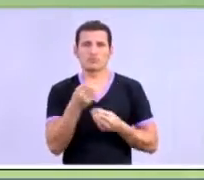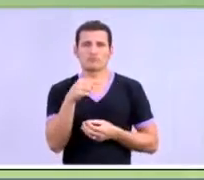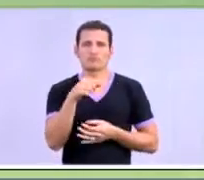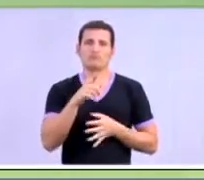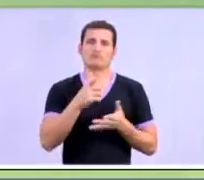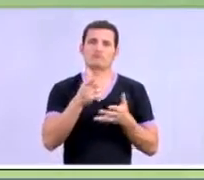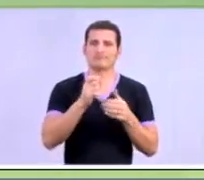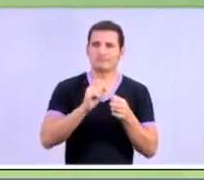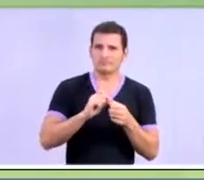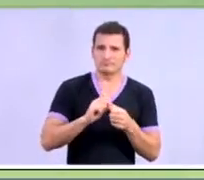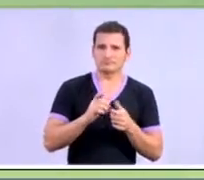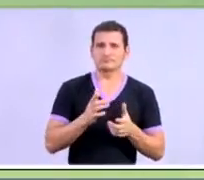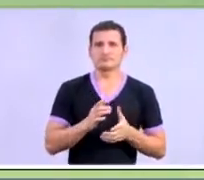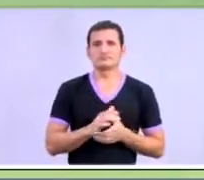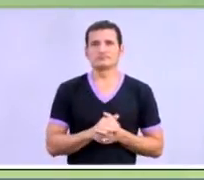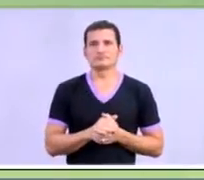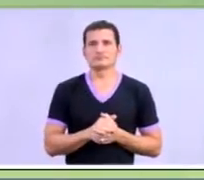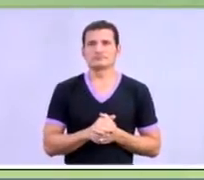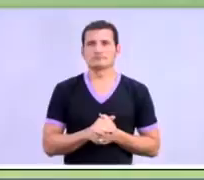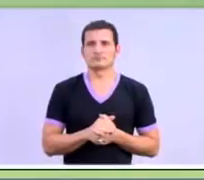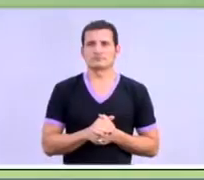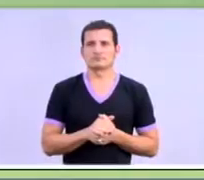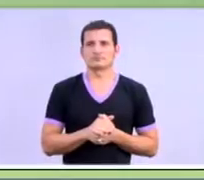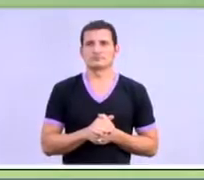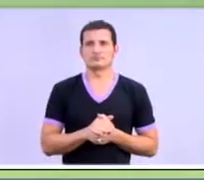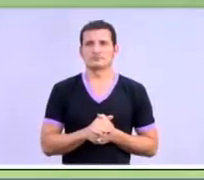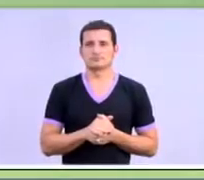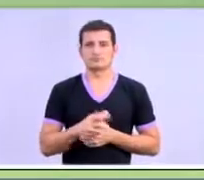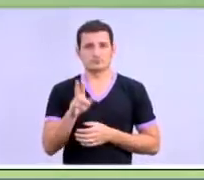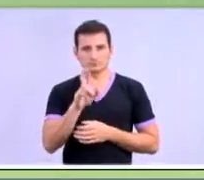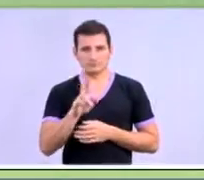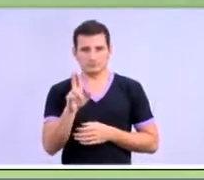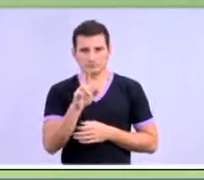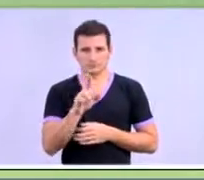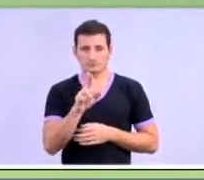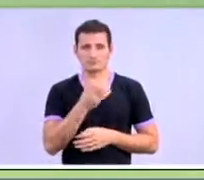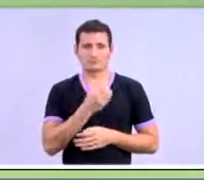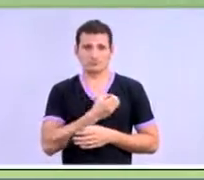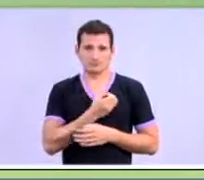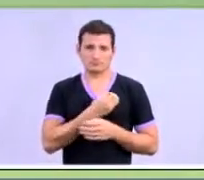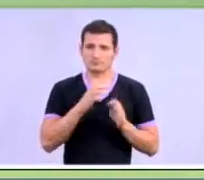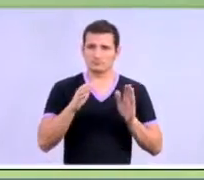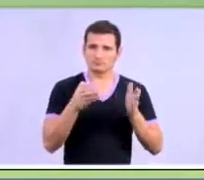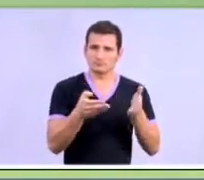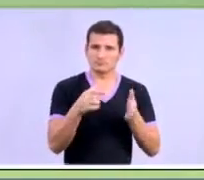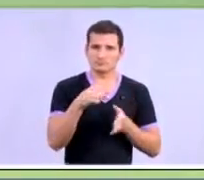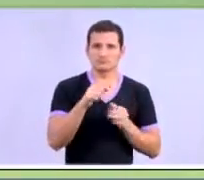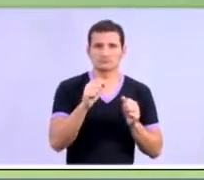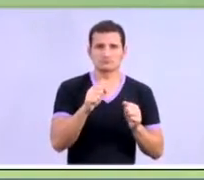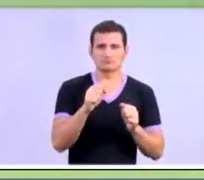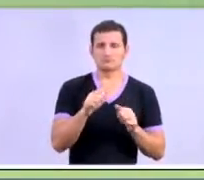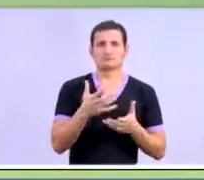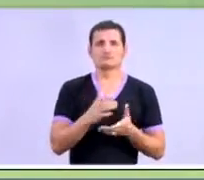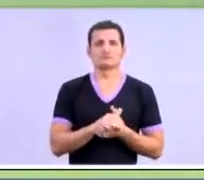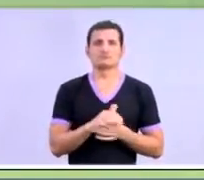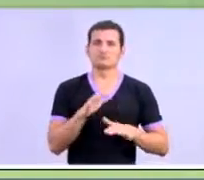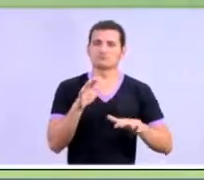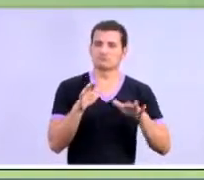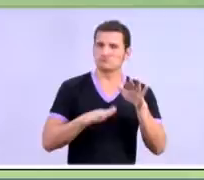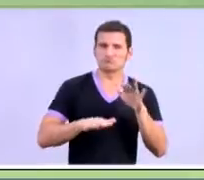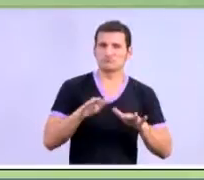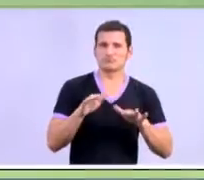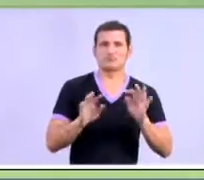executadas. E a implementação de um protocolo específico, ele pode ser independentemente de